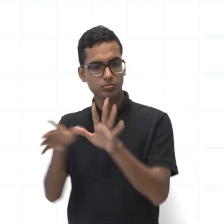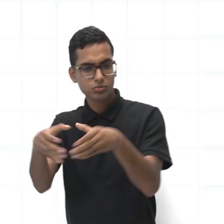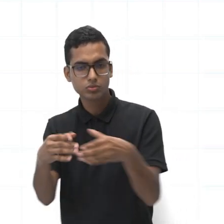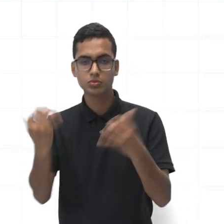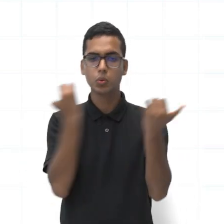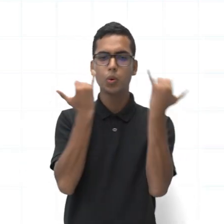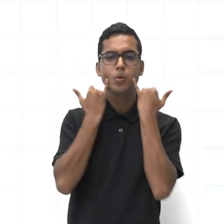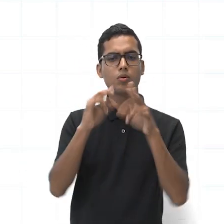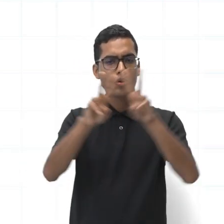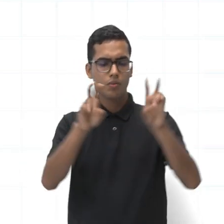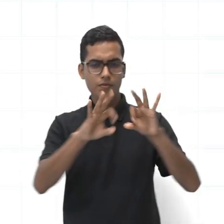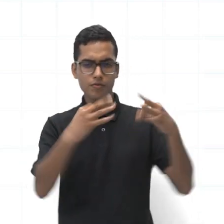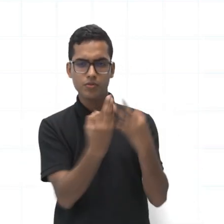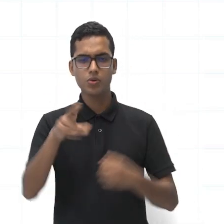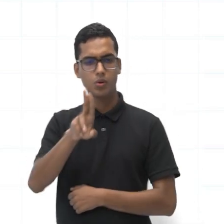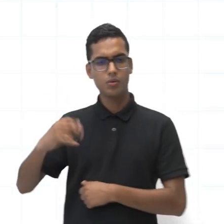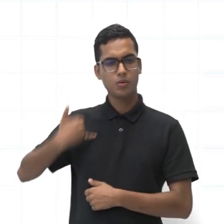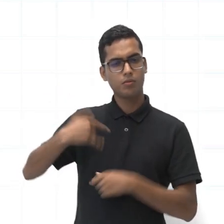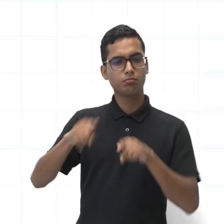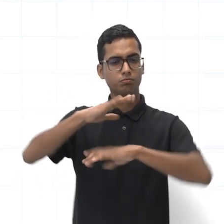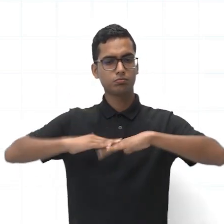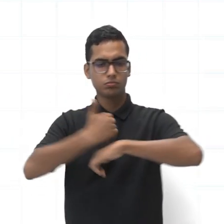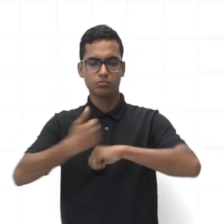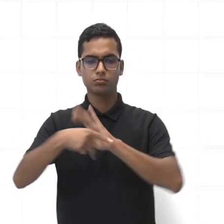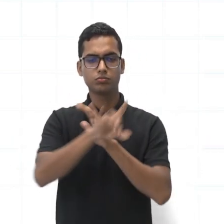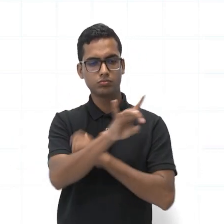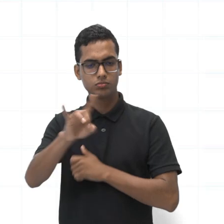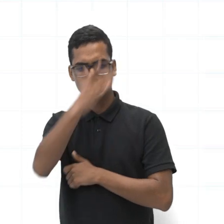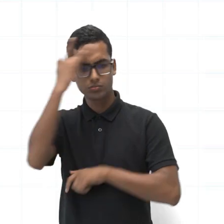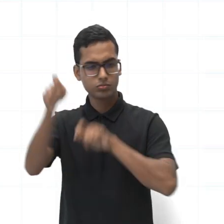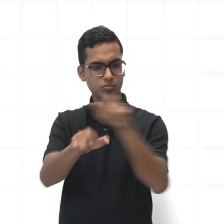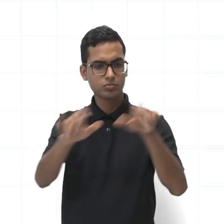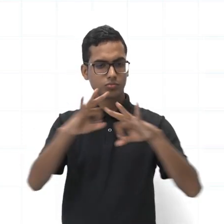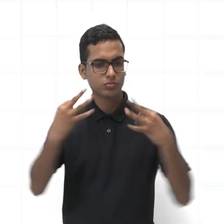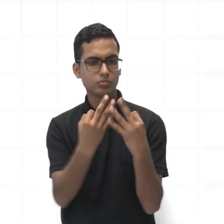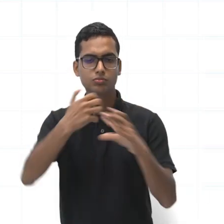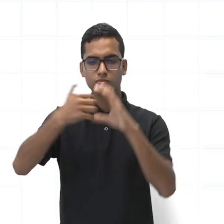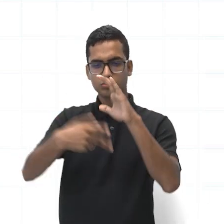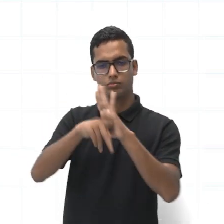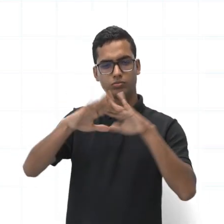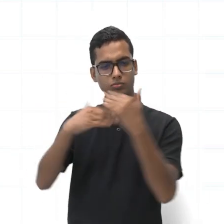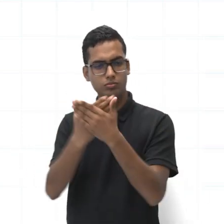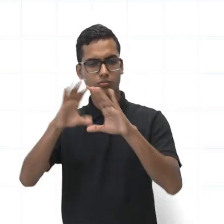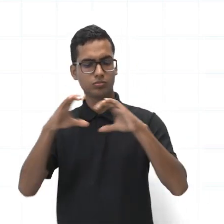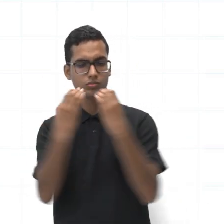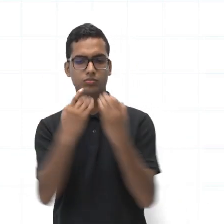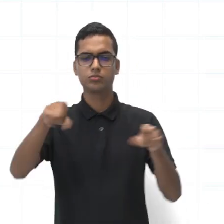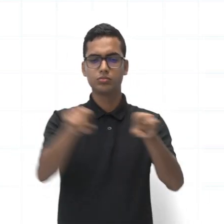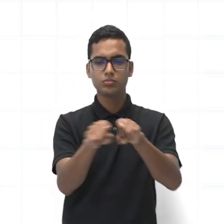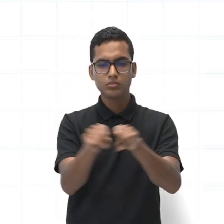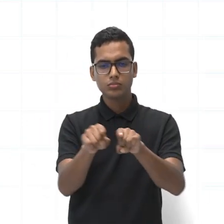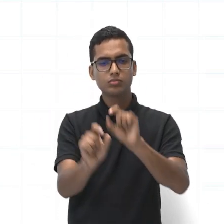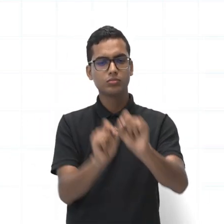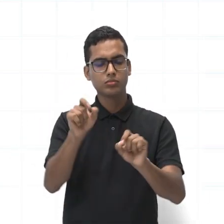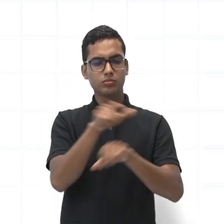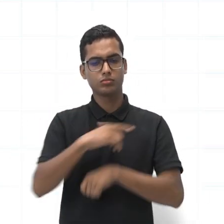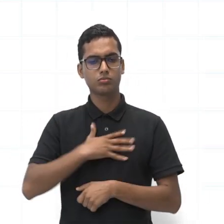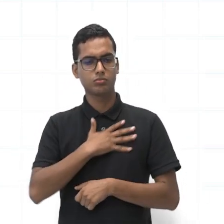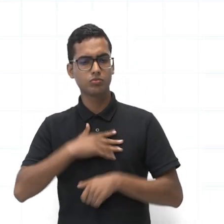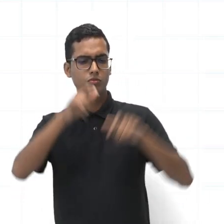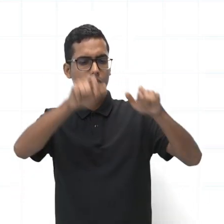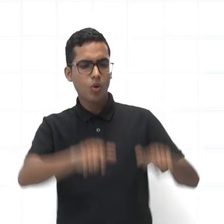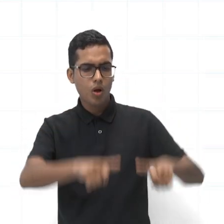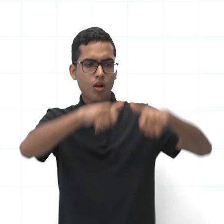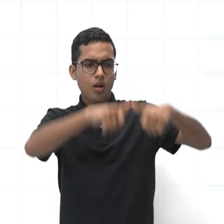interesse do grupo. Informações sobre a família, nome, idade, profissão de cada membro. Características da escola e a